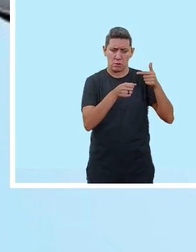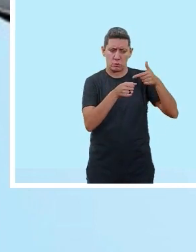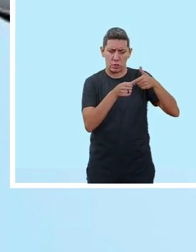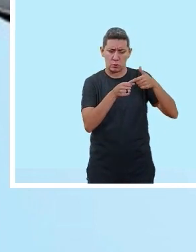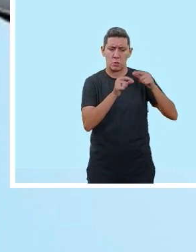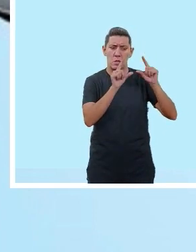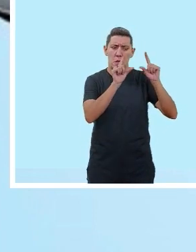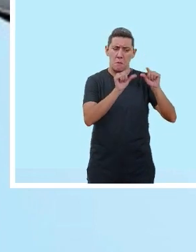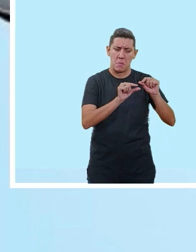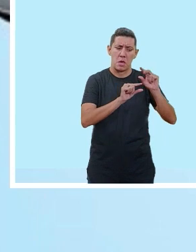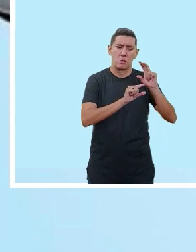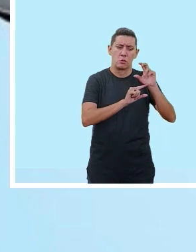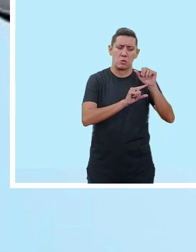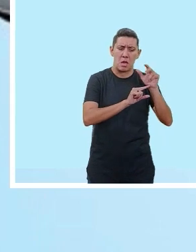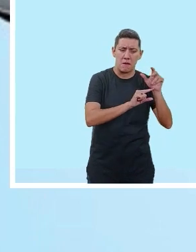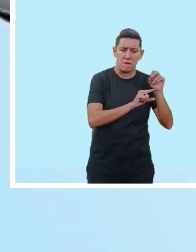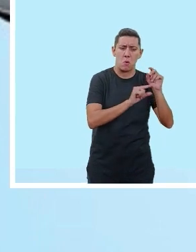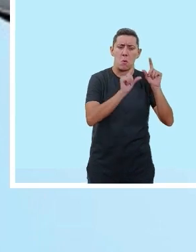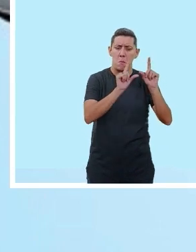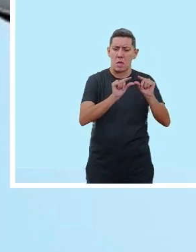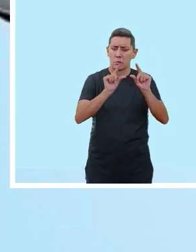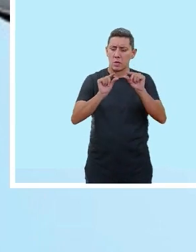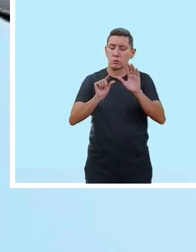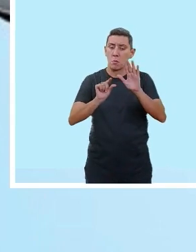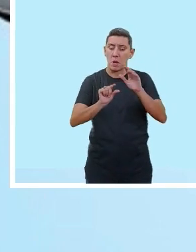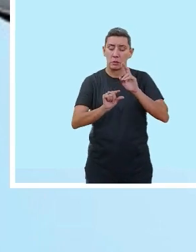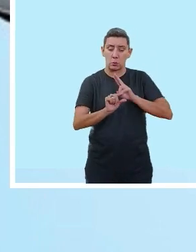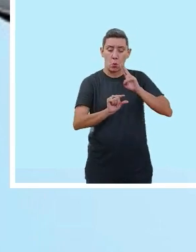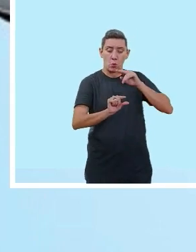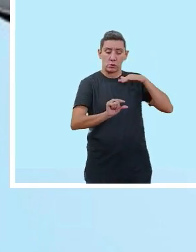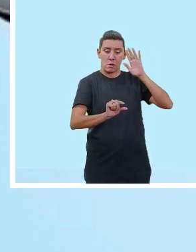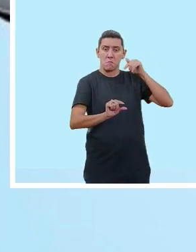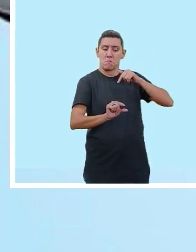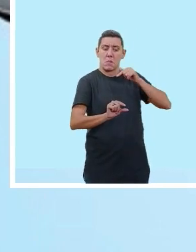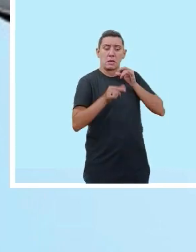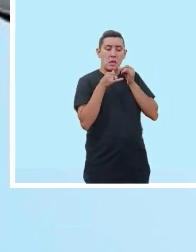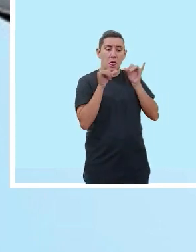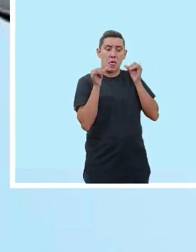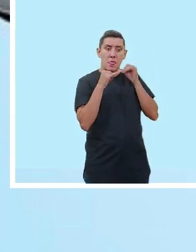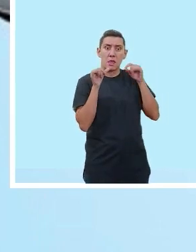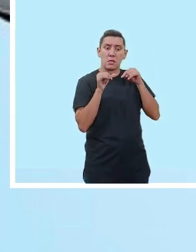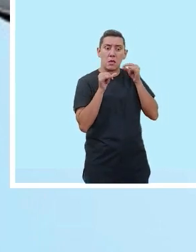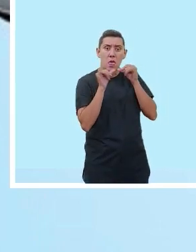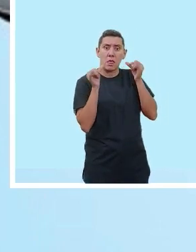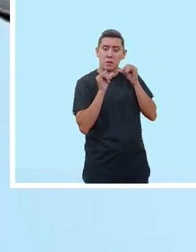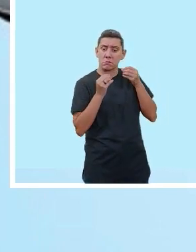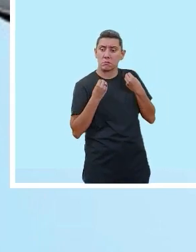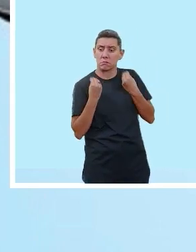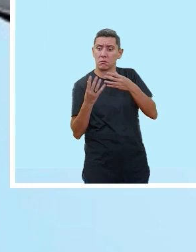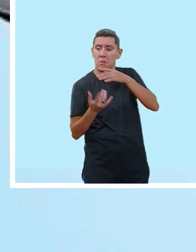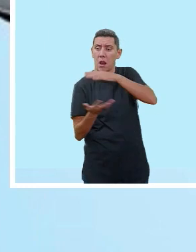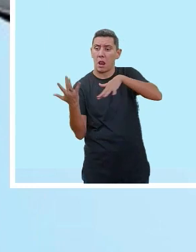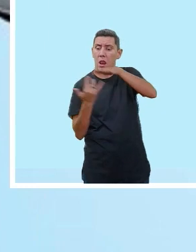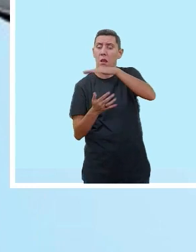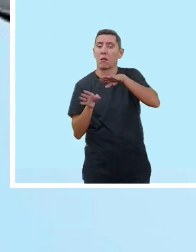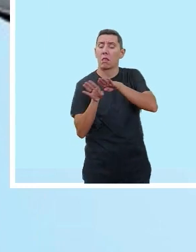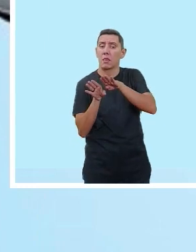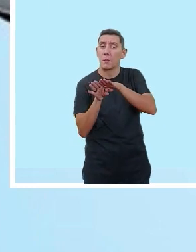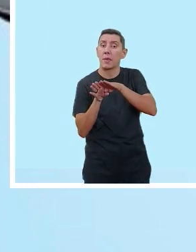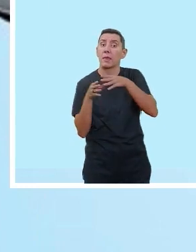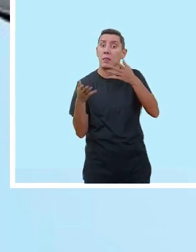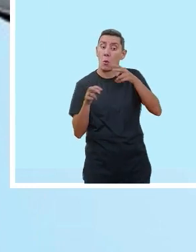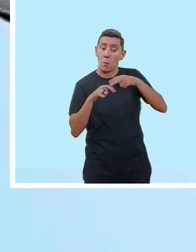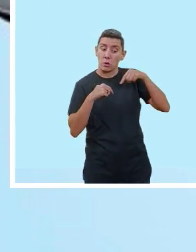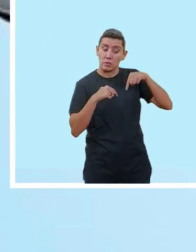gente garantir que a grande parte da geração de energia elétrica ela venha de fontes